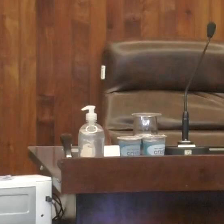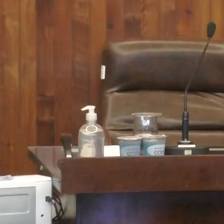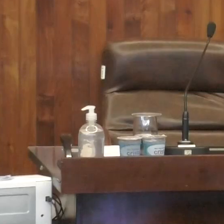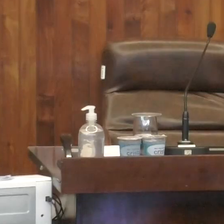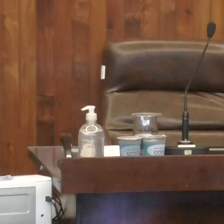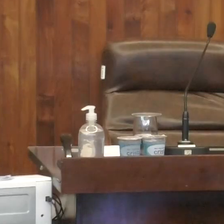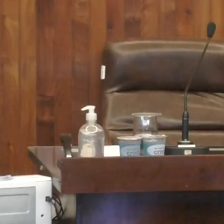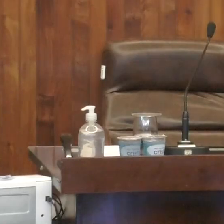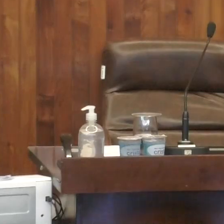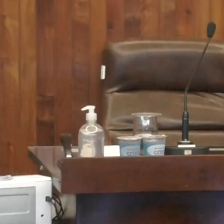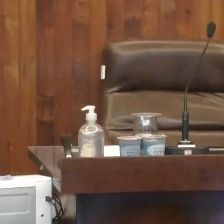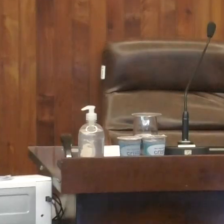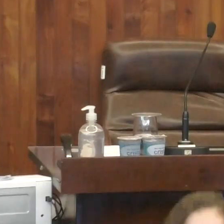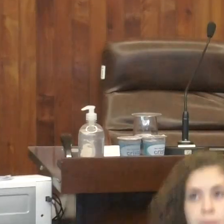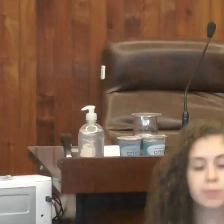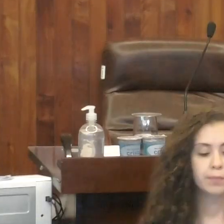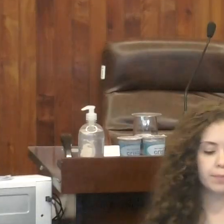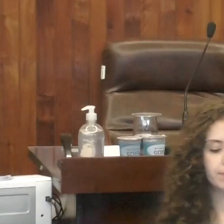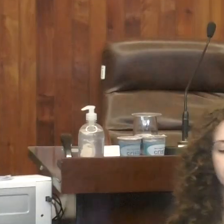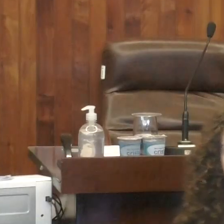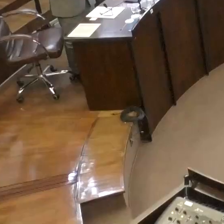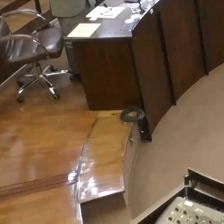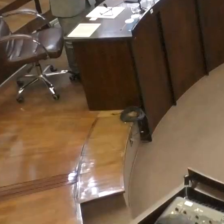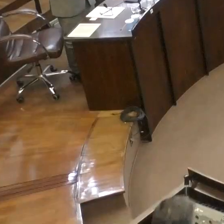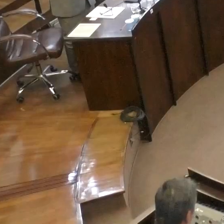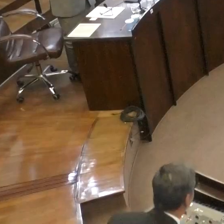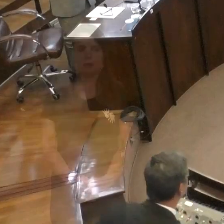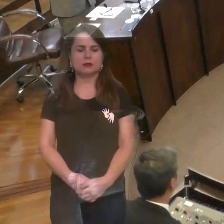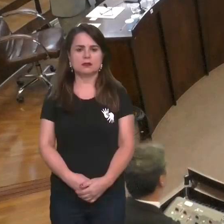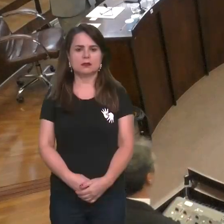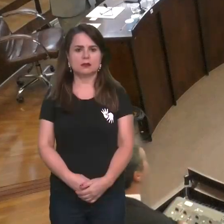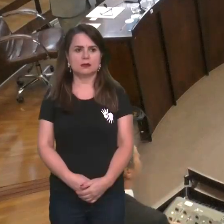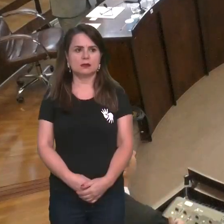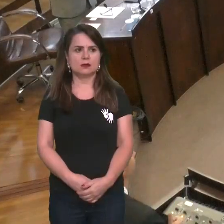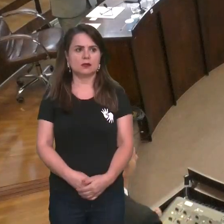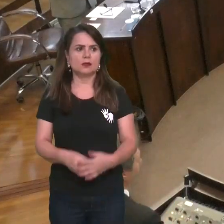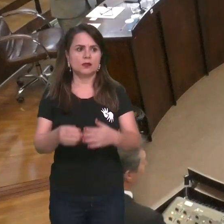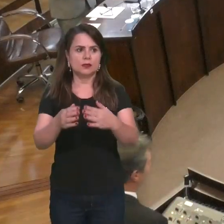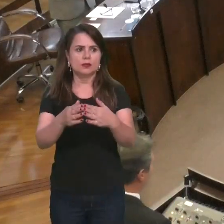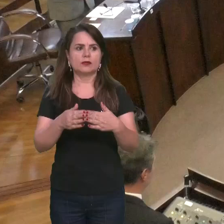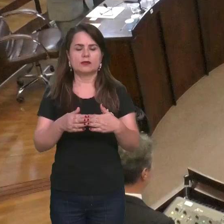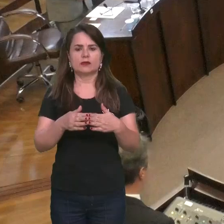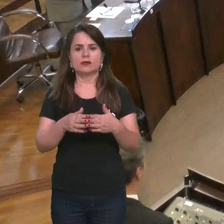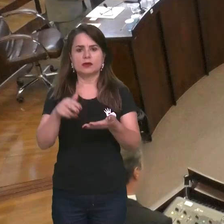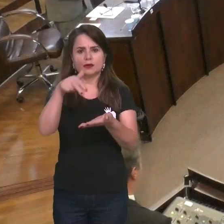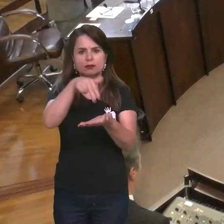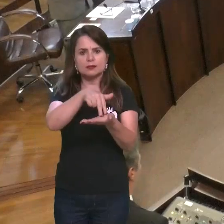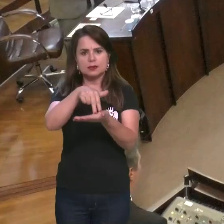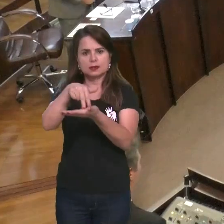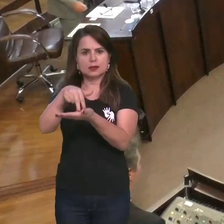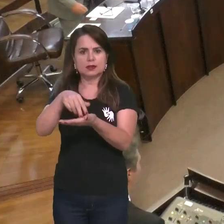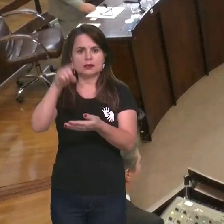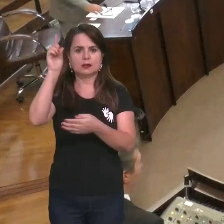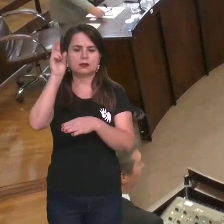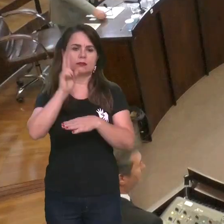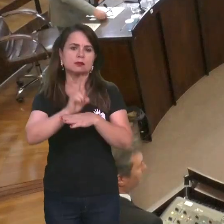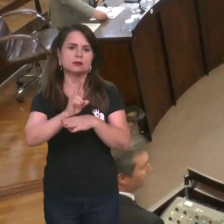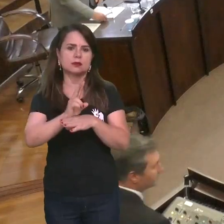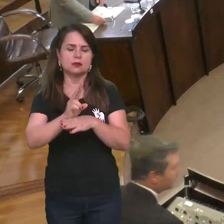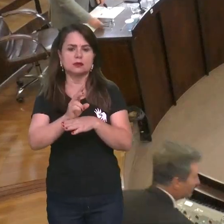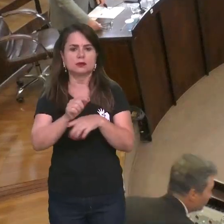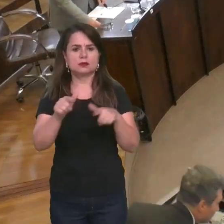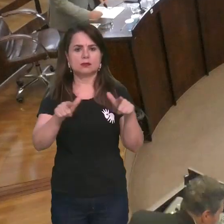Solicito a todos que por gentileza fique de pé sobre a proteção de Deus iniciamos o nosso trabalho